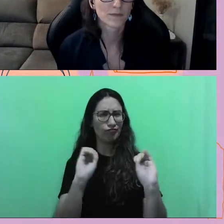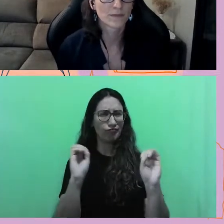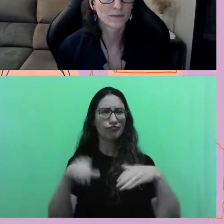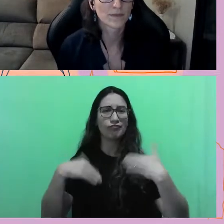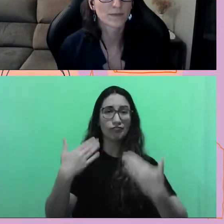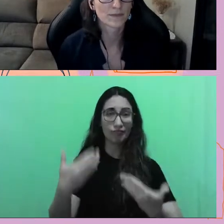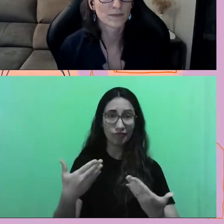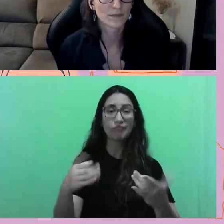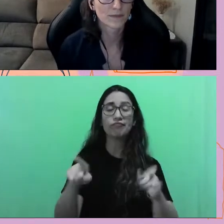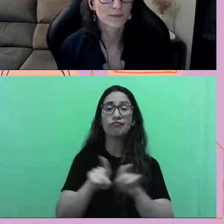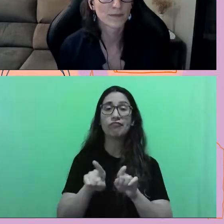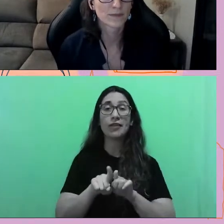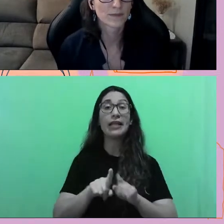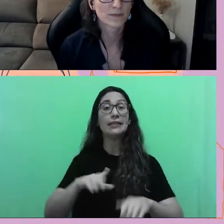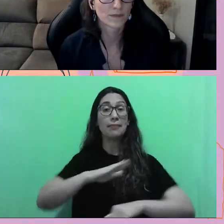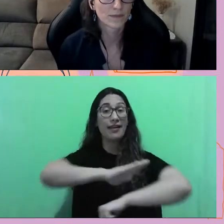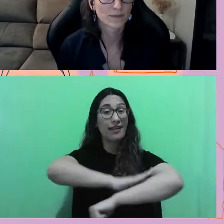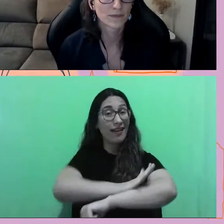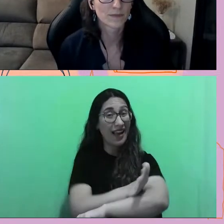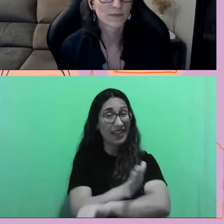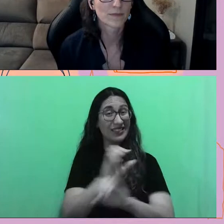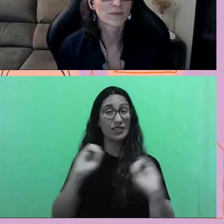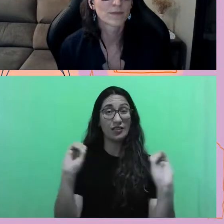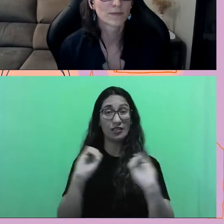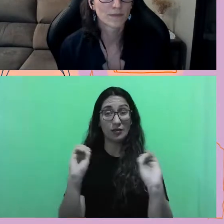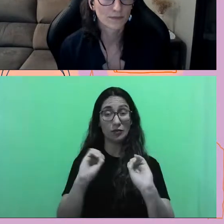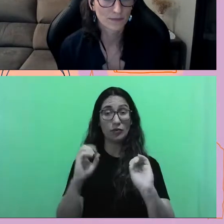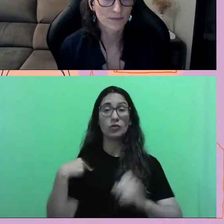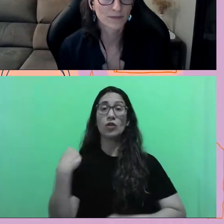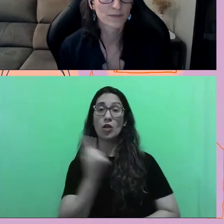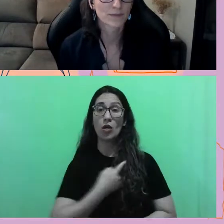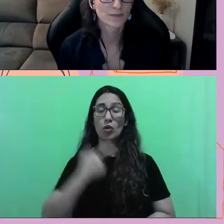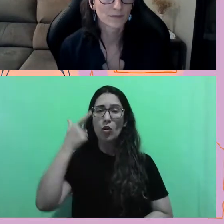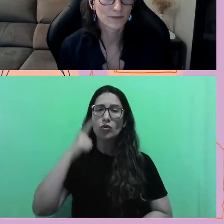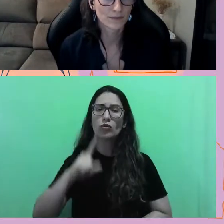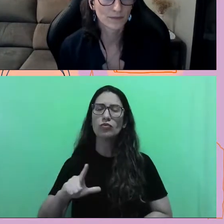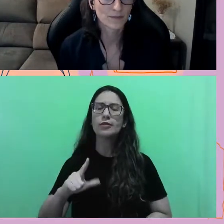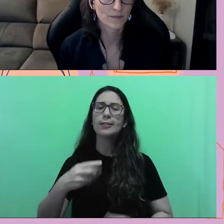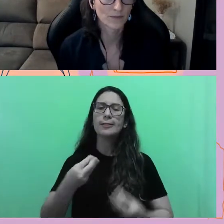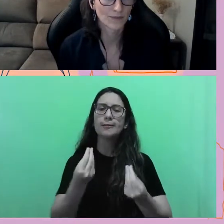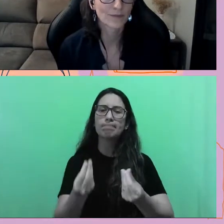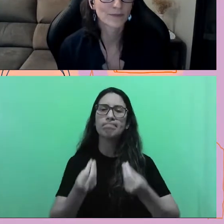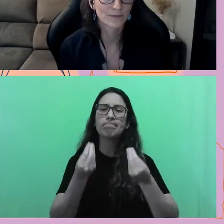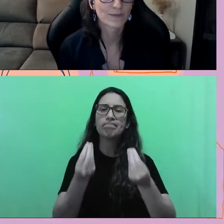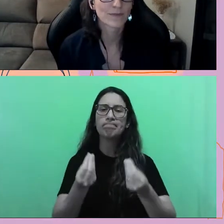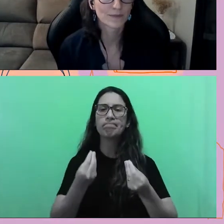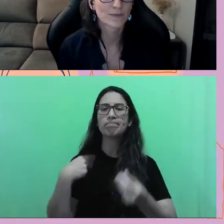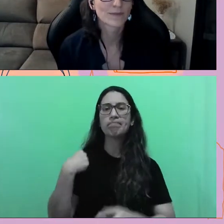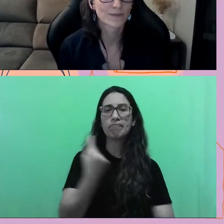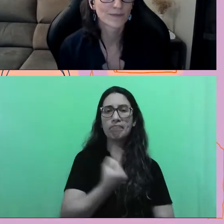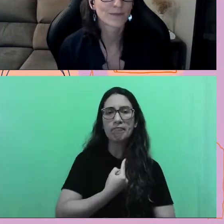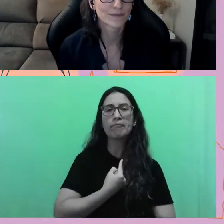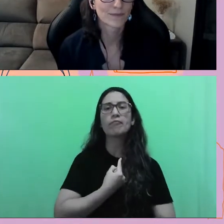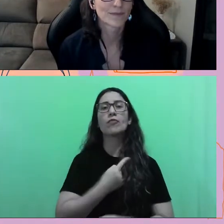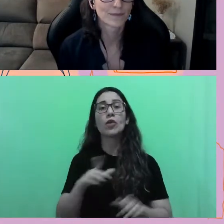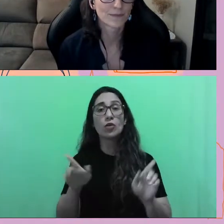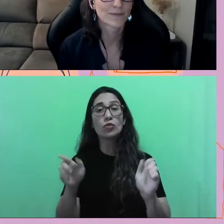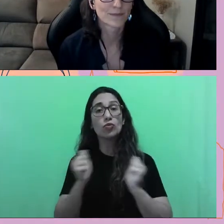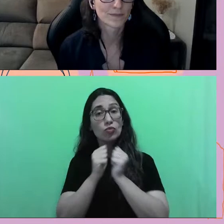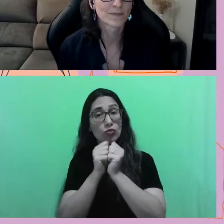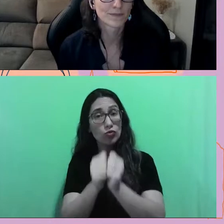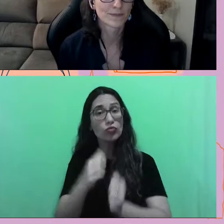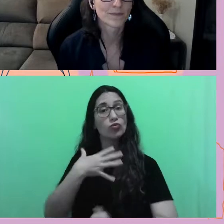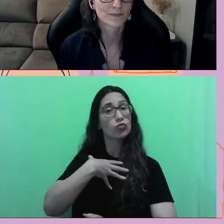não sofra racismo e que a gente consiga estar, muitas de nós com os nossos filhos, muitas de